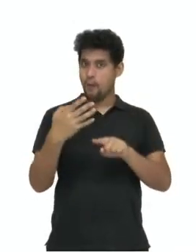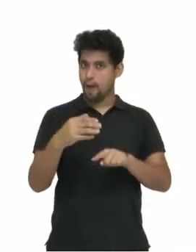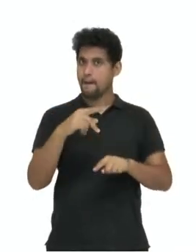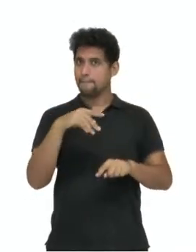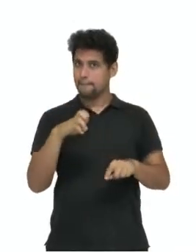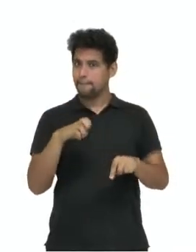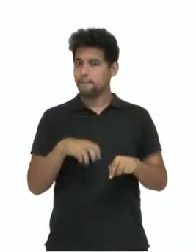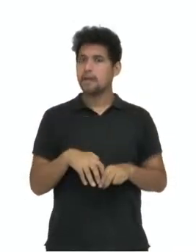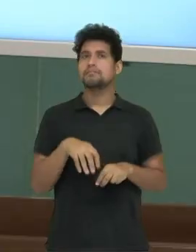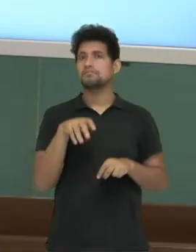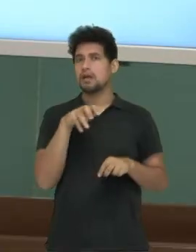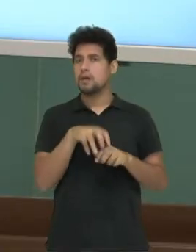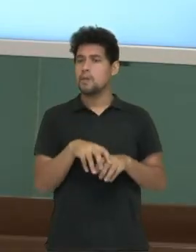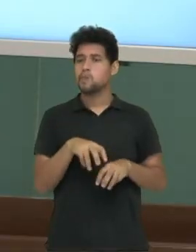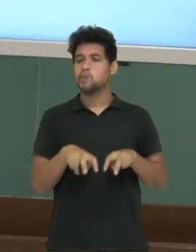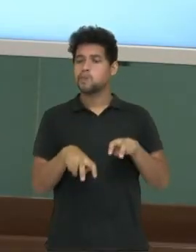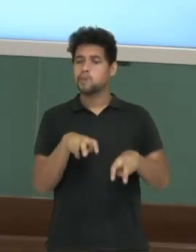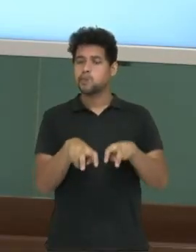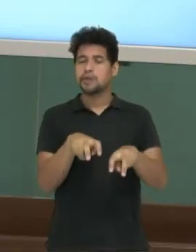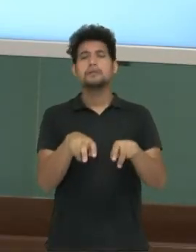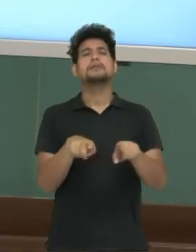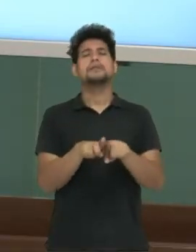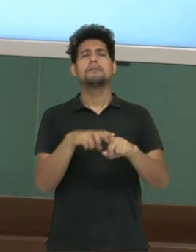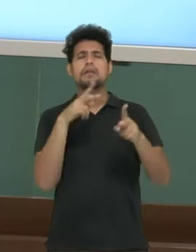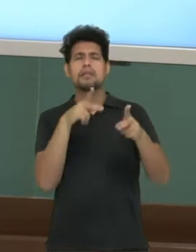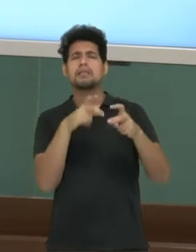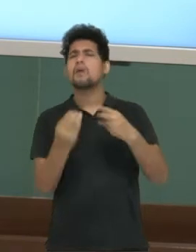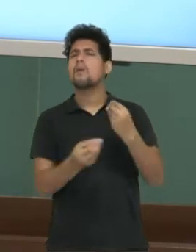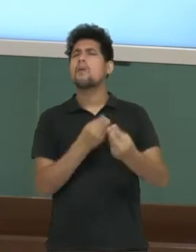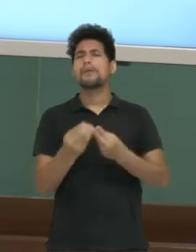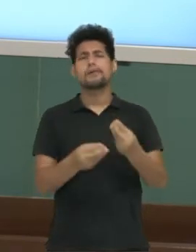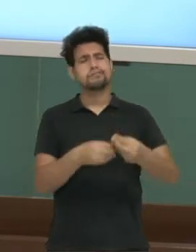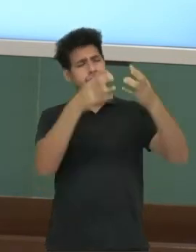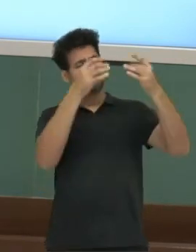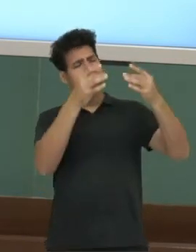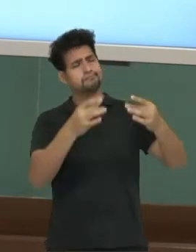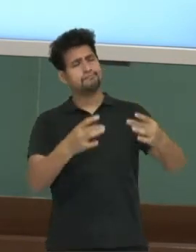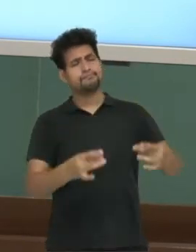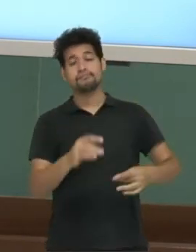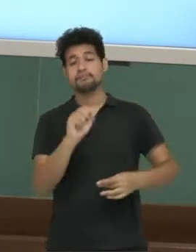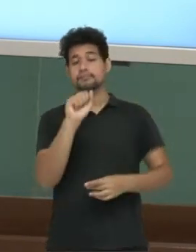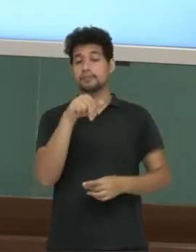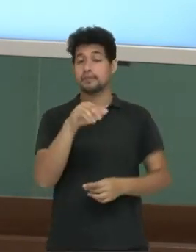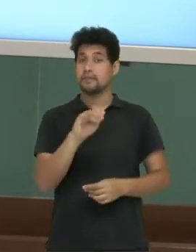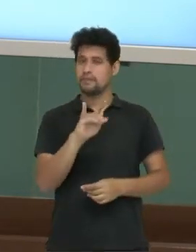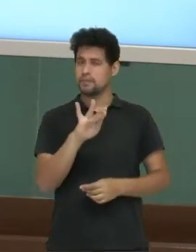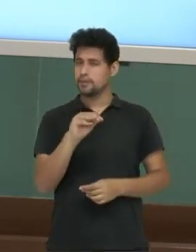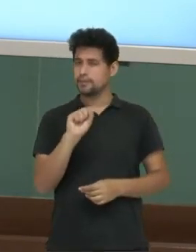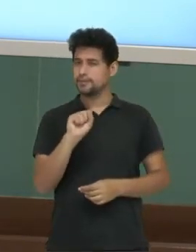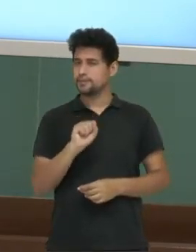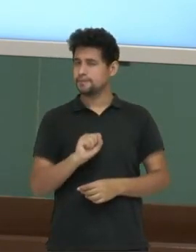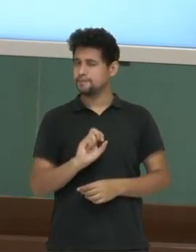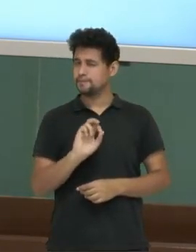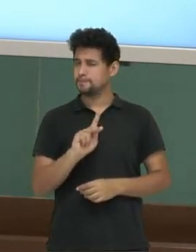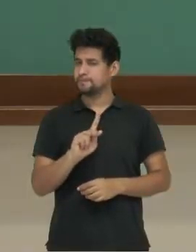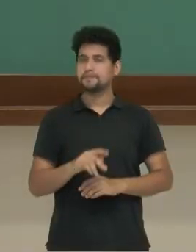a origem dos anfíbios e verificar a classificação desses animais. Ok? Vamos